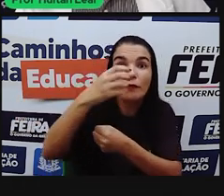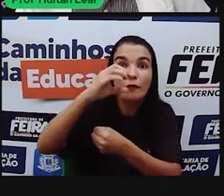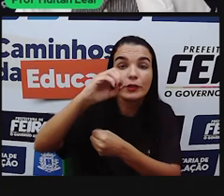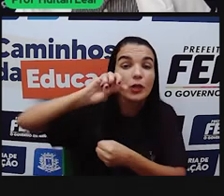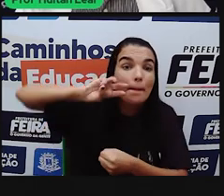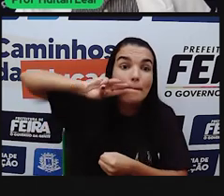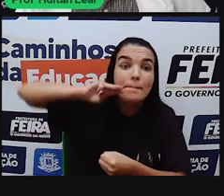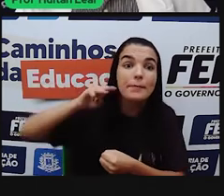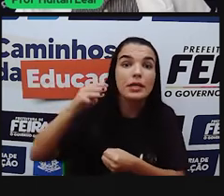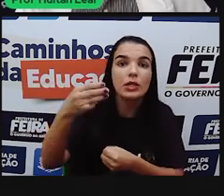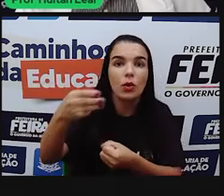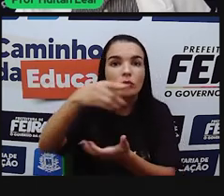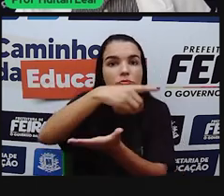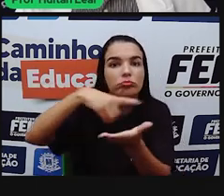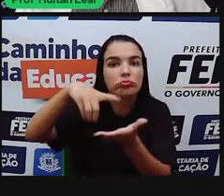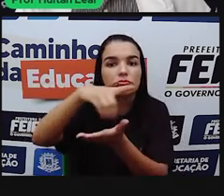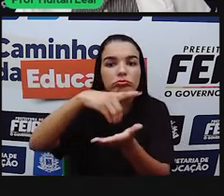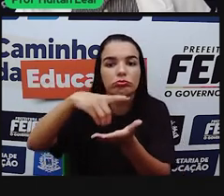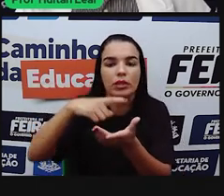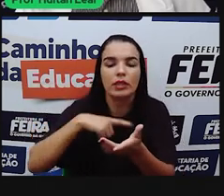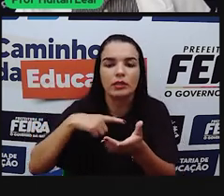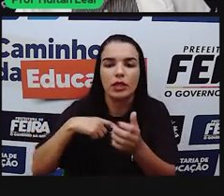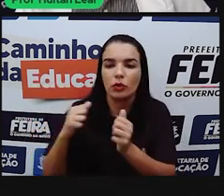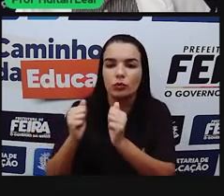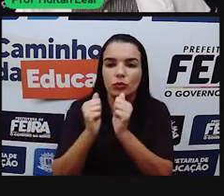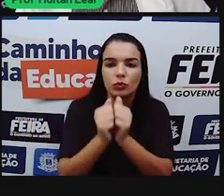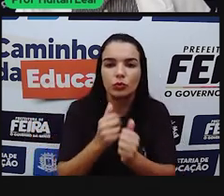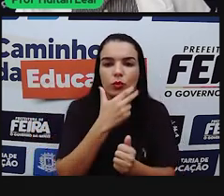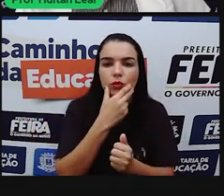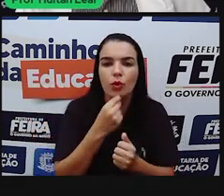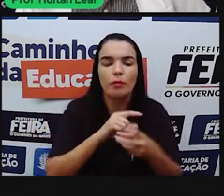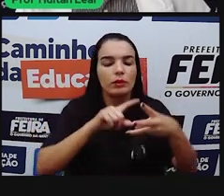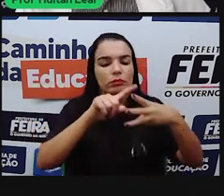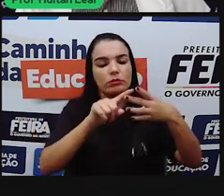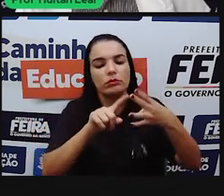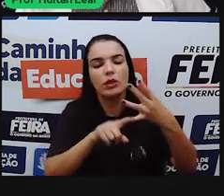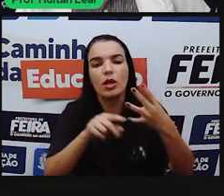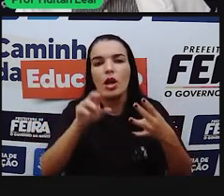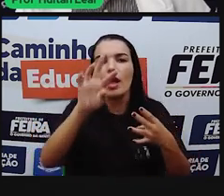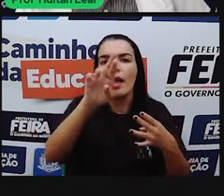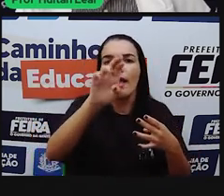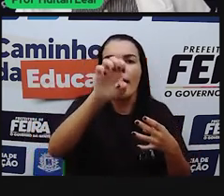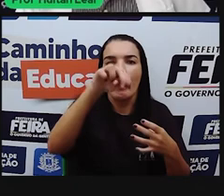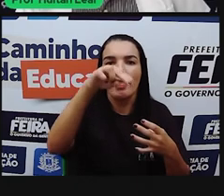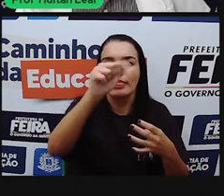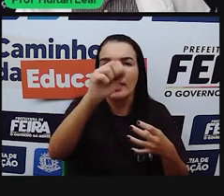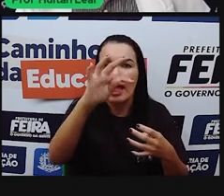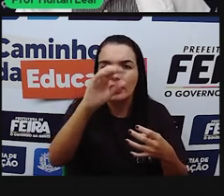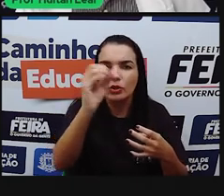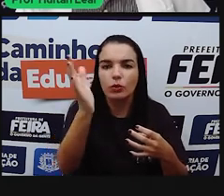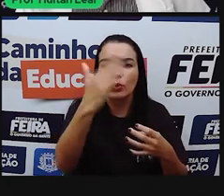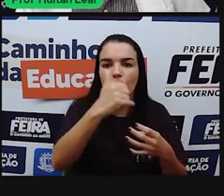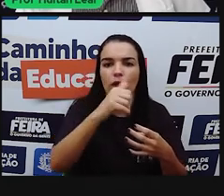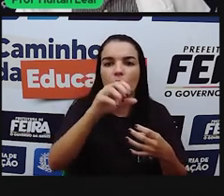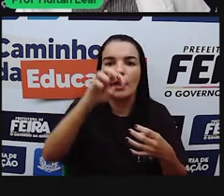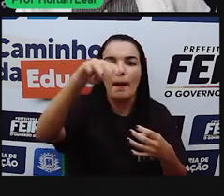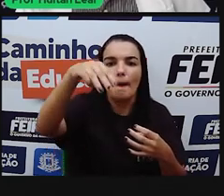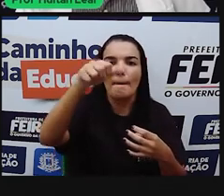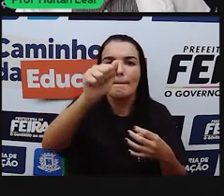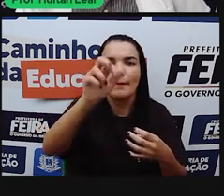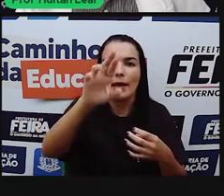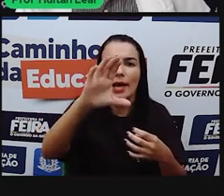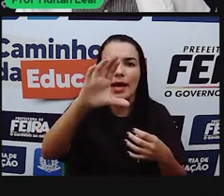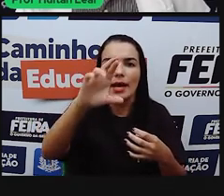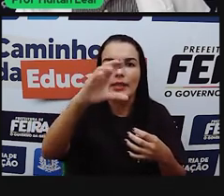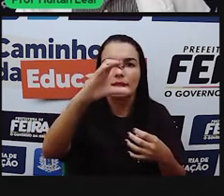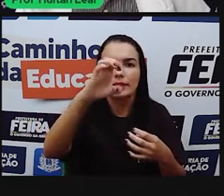vendidos. Essa banda era composta pelos músicos Renato Russo, Marcelo Bonfá, Dado Villa-Lobos e Renato